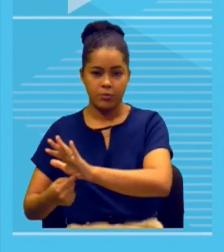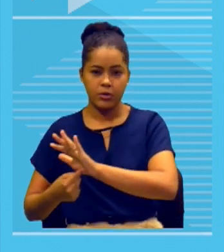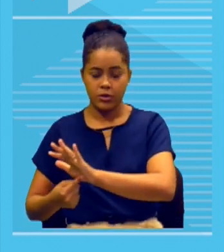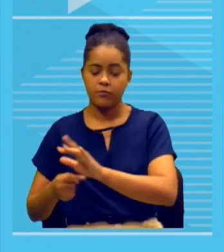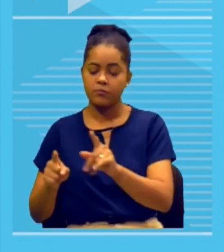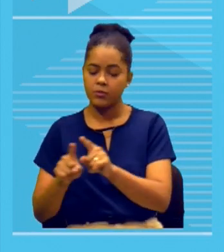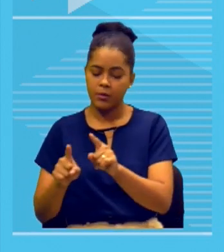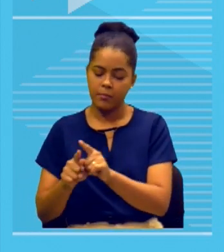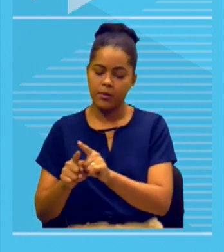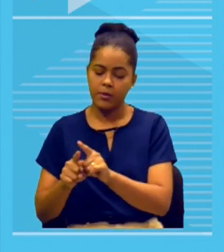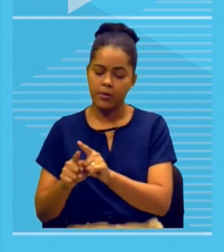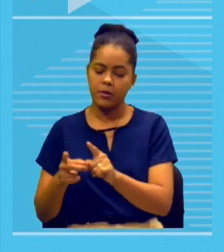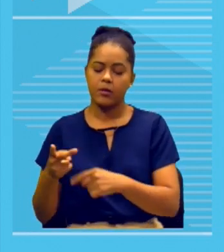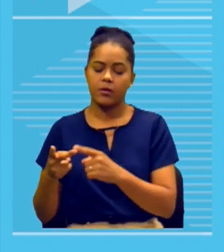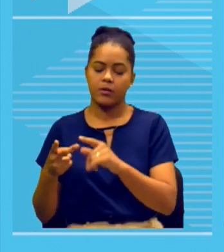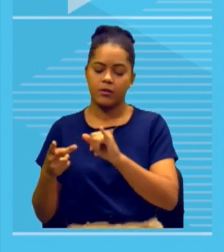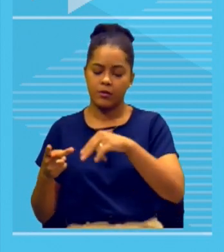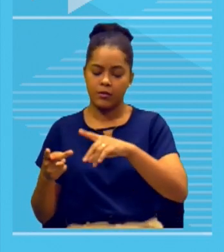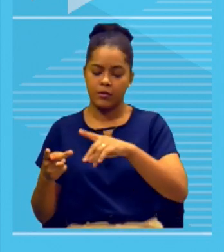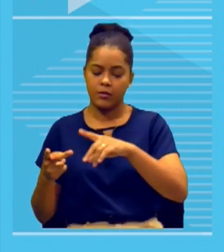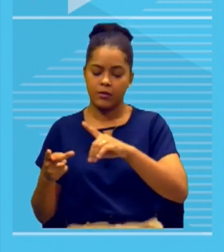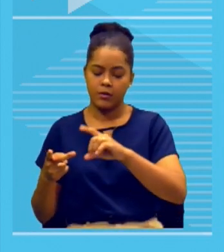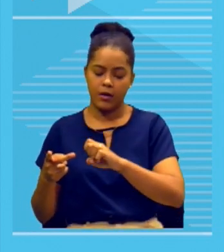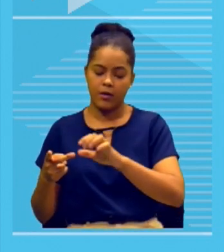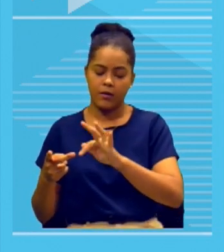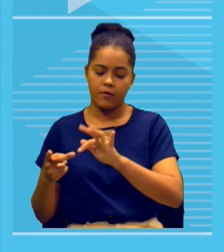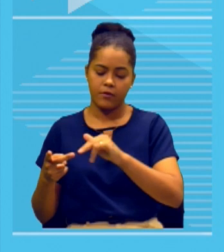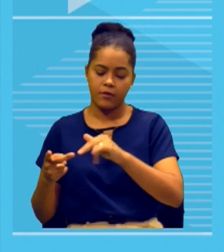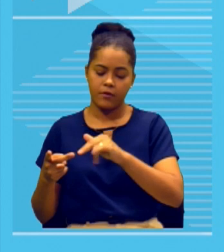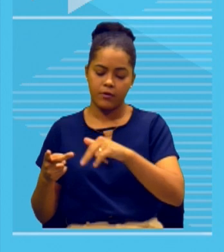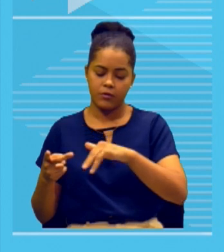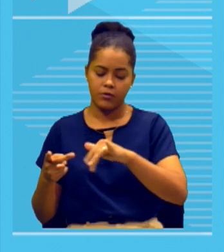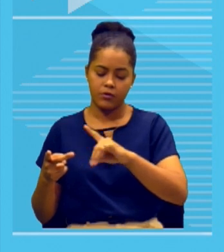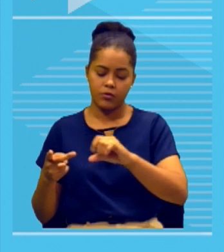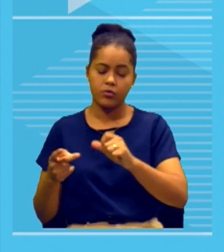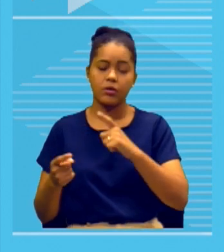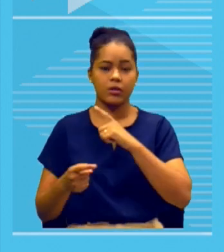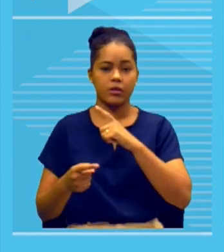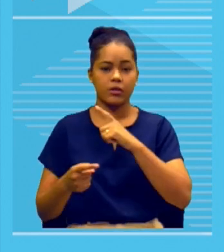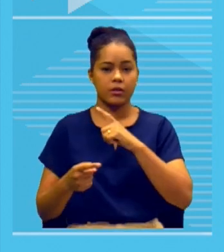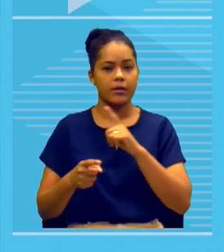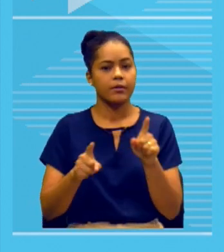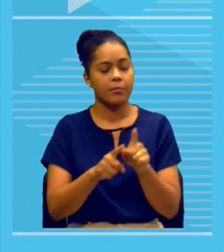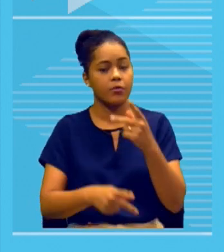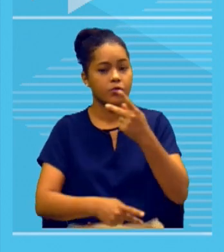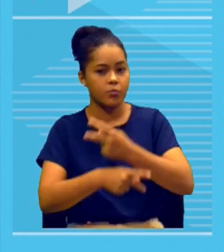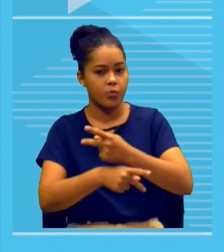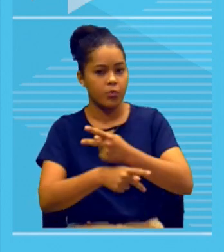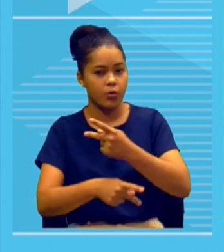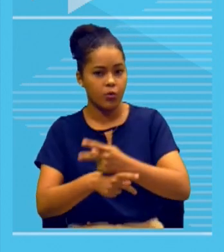indefinidos nós temos os pronomes interrogativos tá